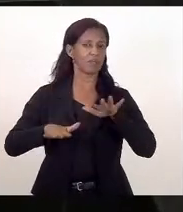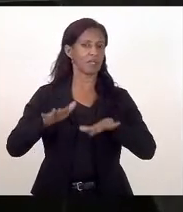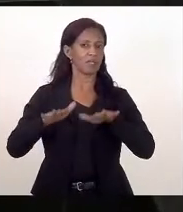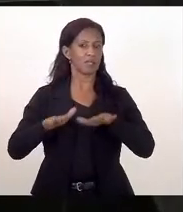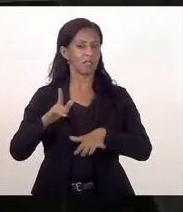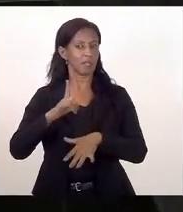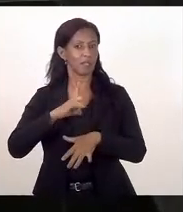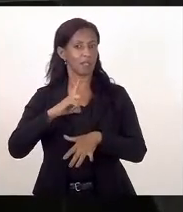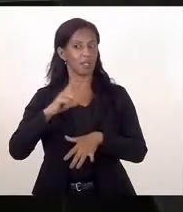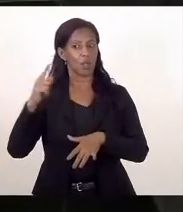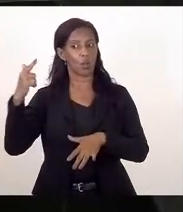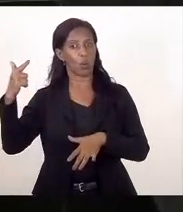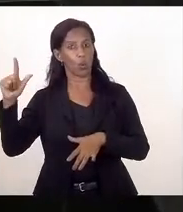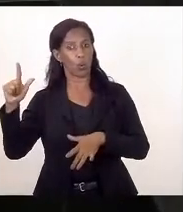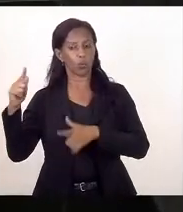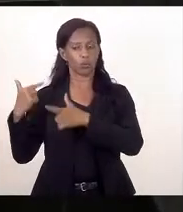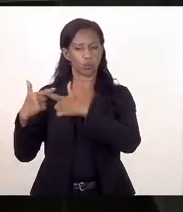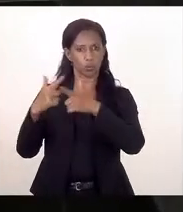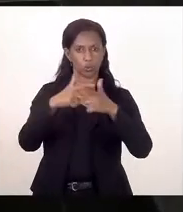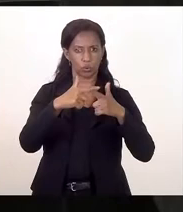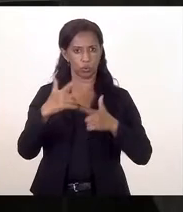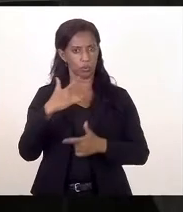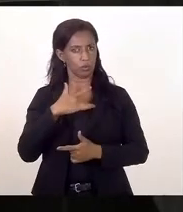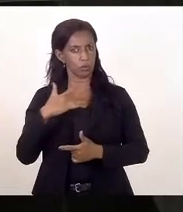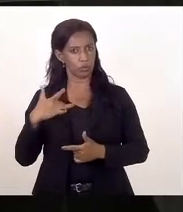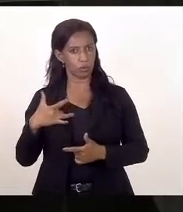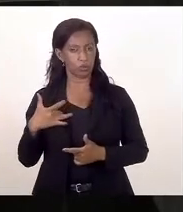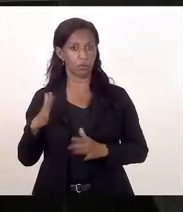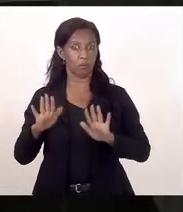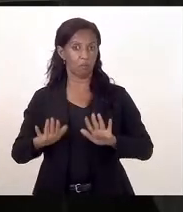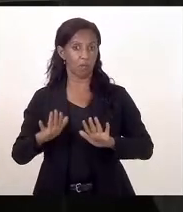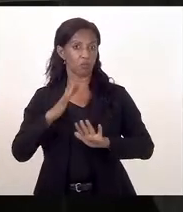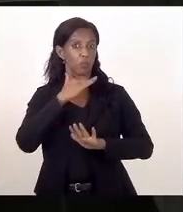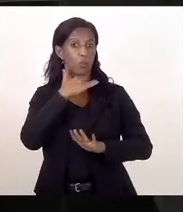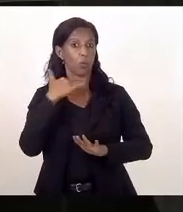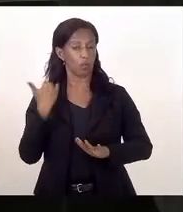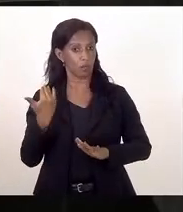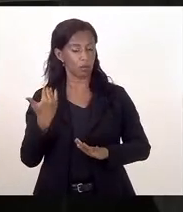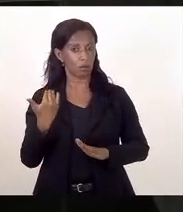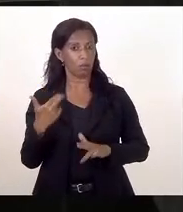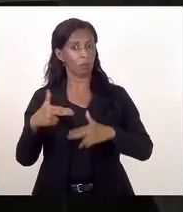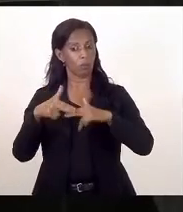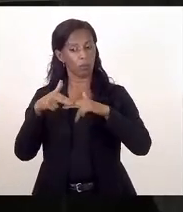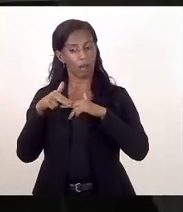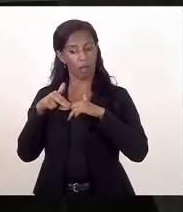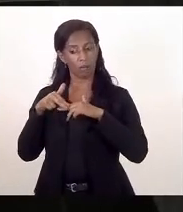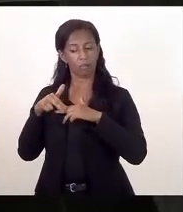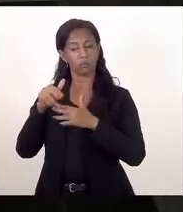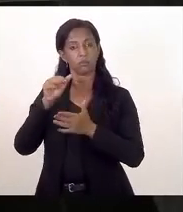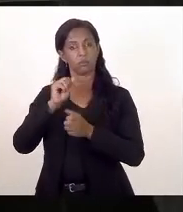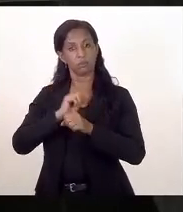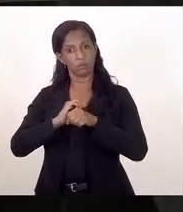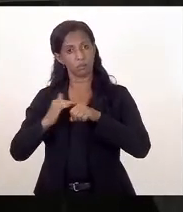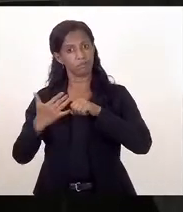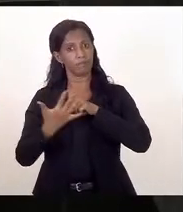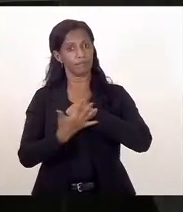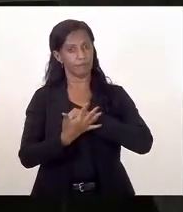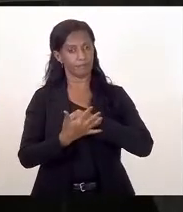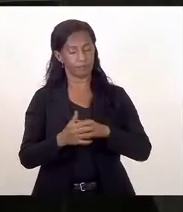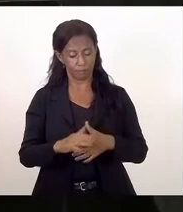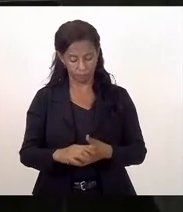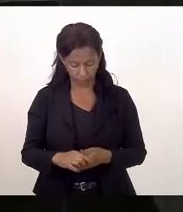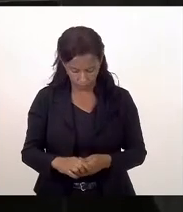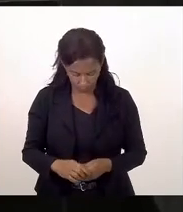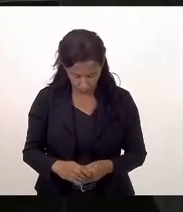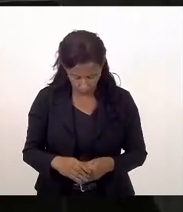de terem ou não outras comorbidades, mas morreram em função da COVID. E